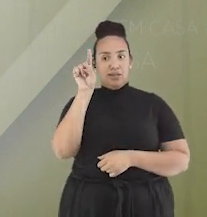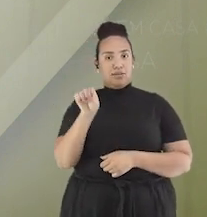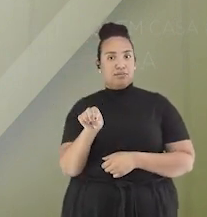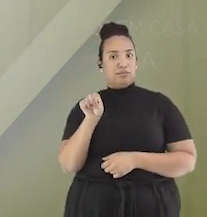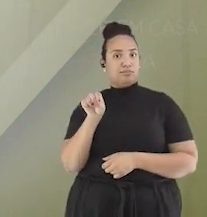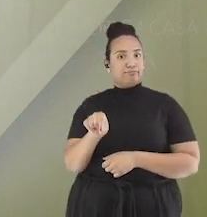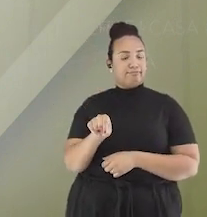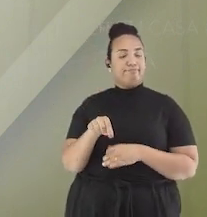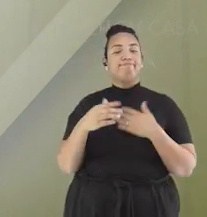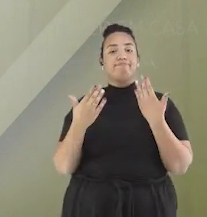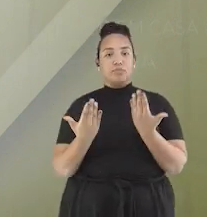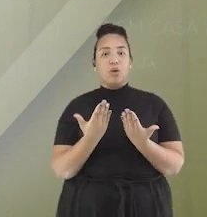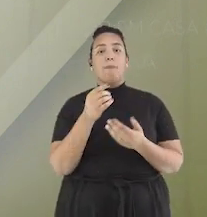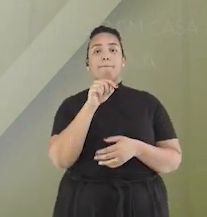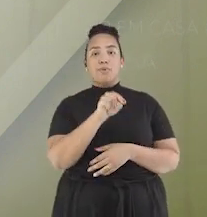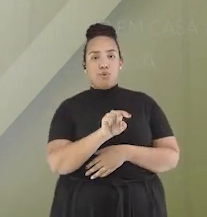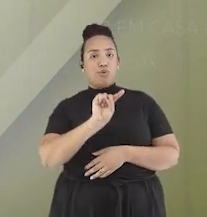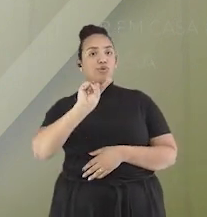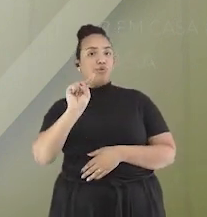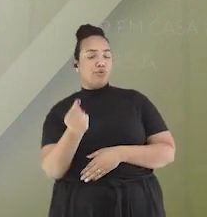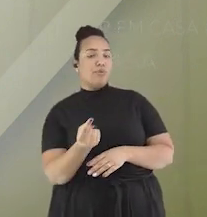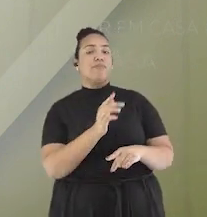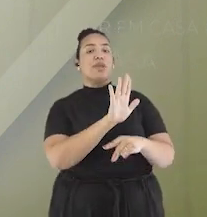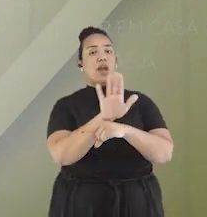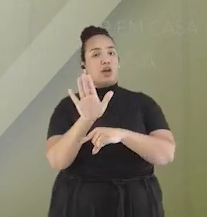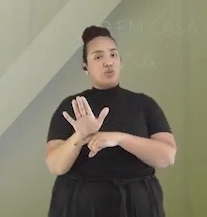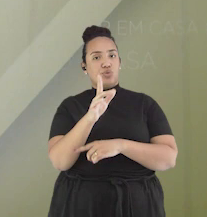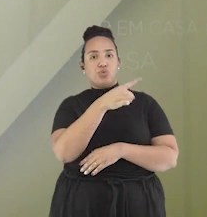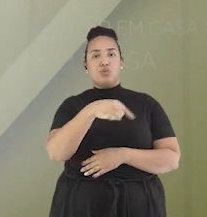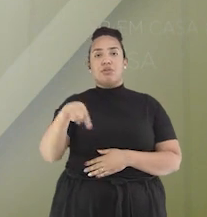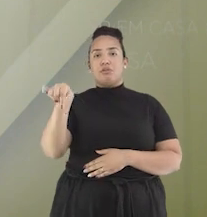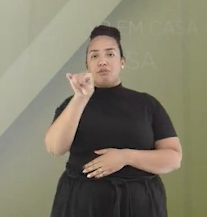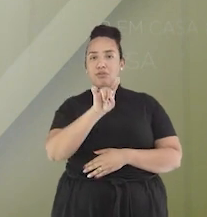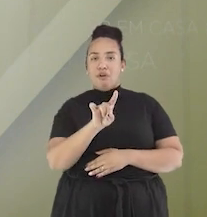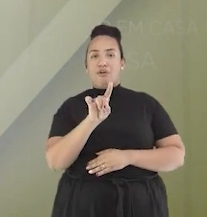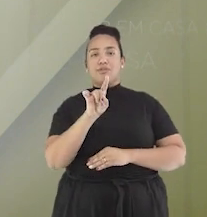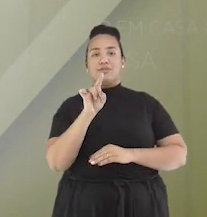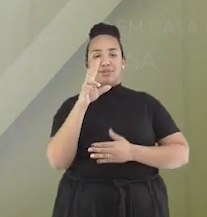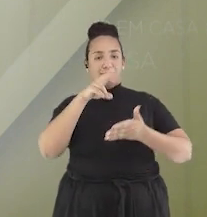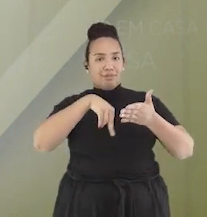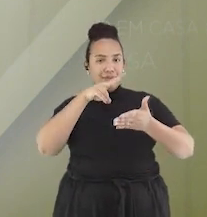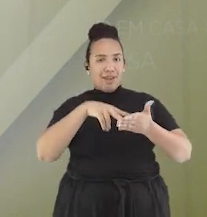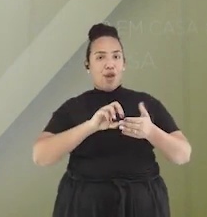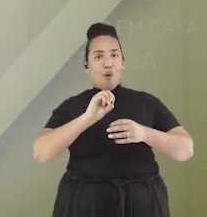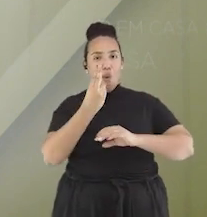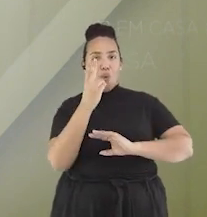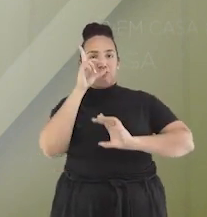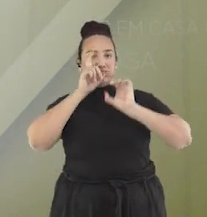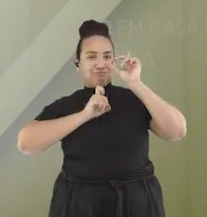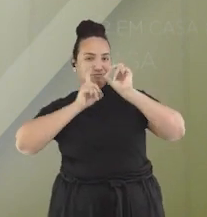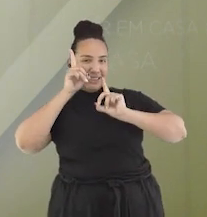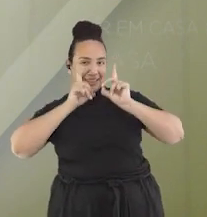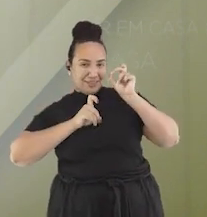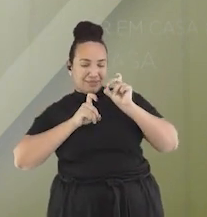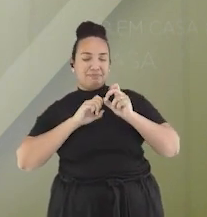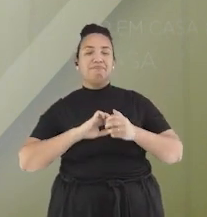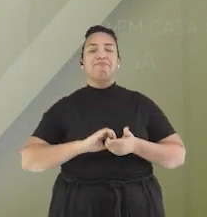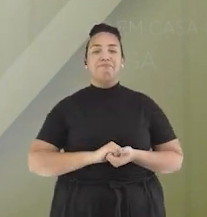uma exclamação? As pontuações são importantes na hora de fazer a leitura em voz alta.